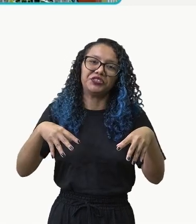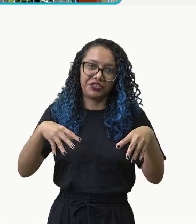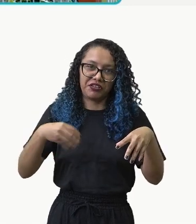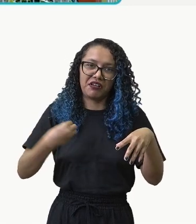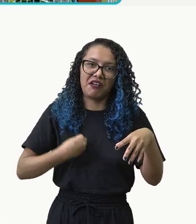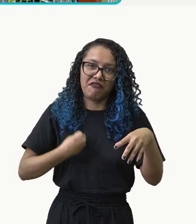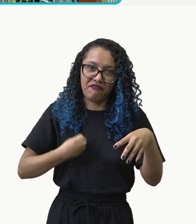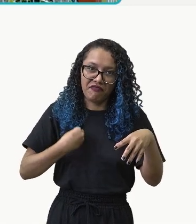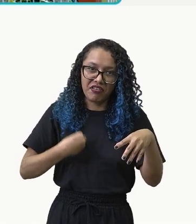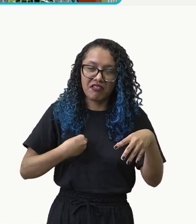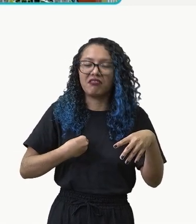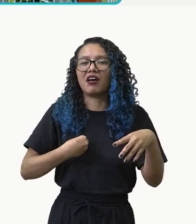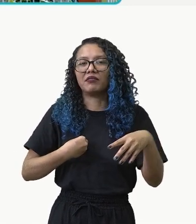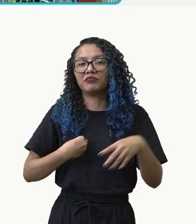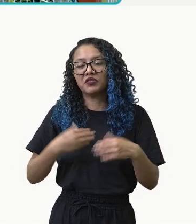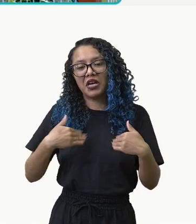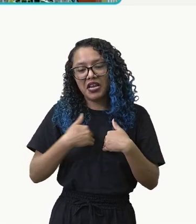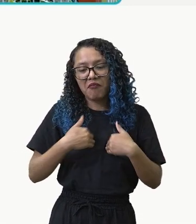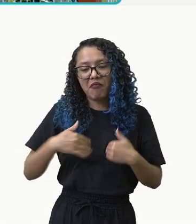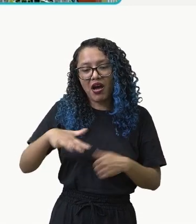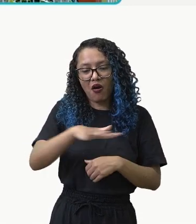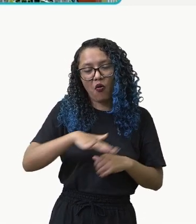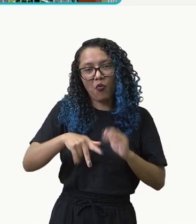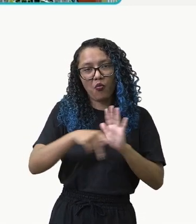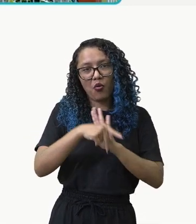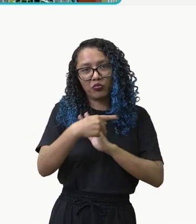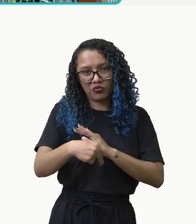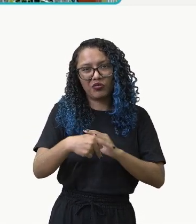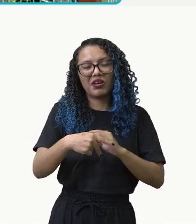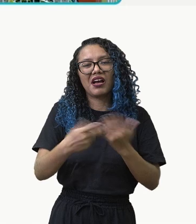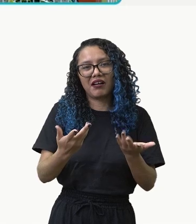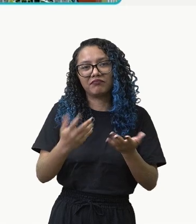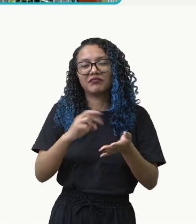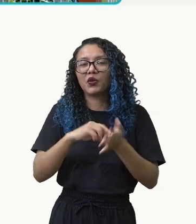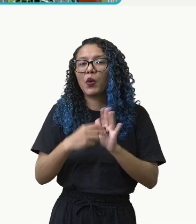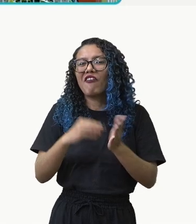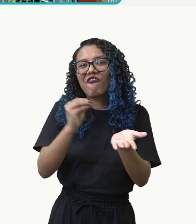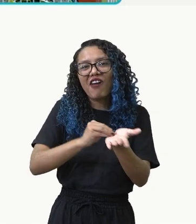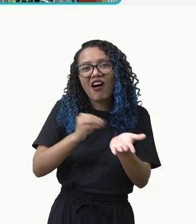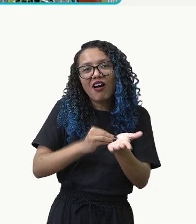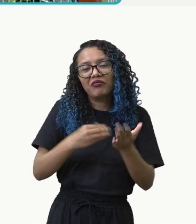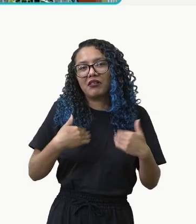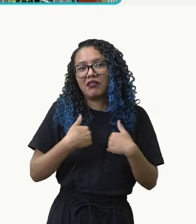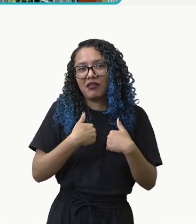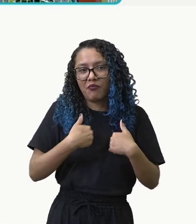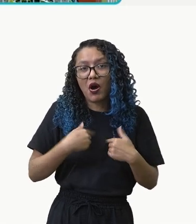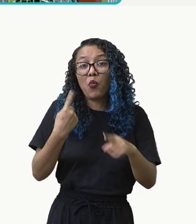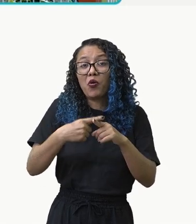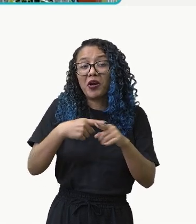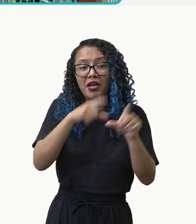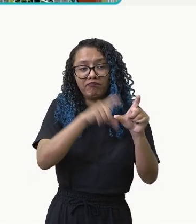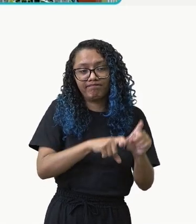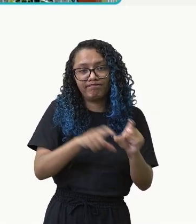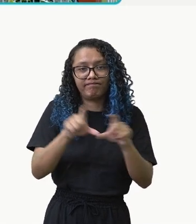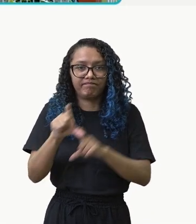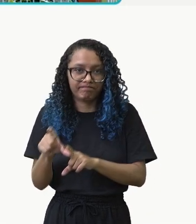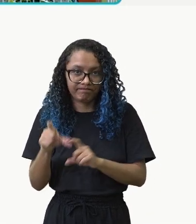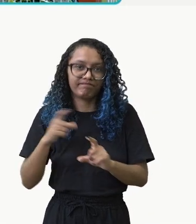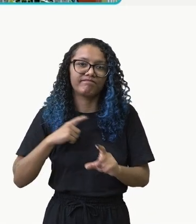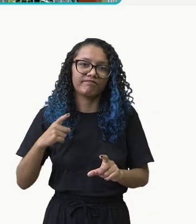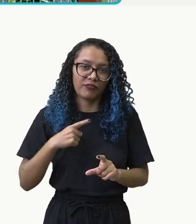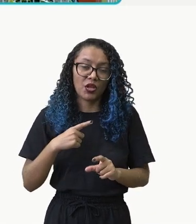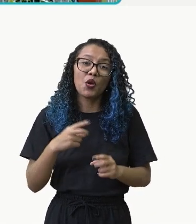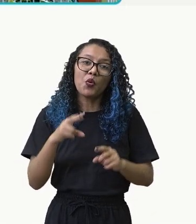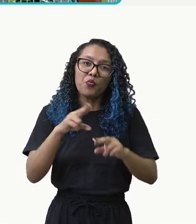daquele lugar vai causando digamos uma uma seca uma falta de animais então É bem interessante que nós tenhamos um olhar